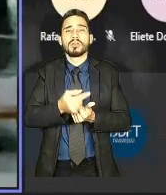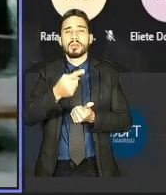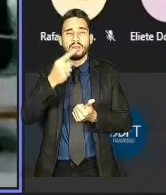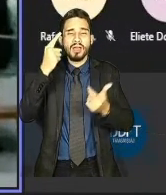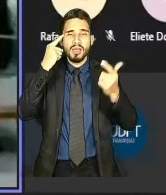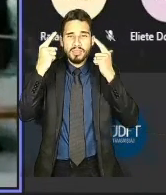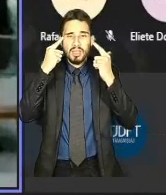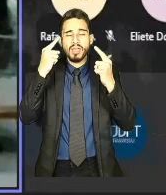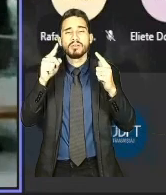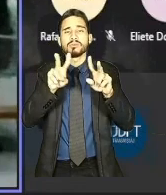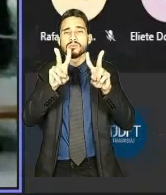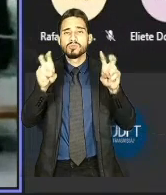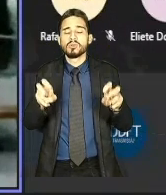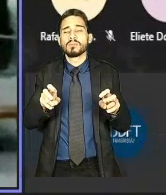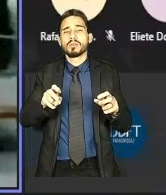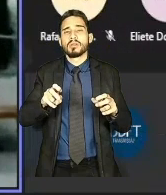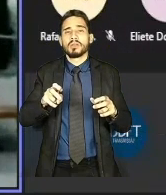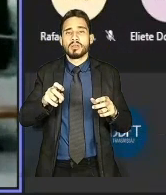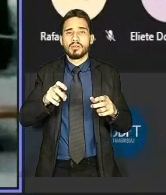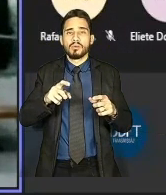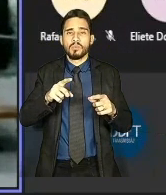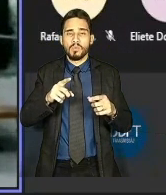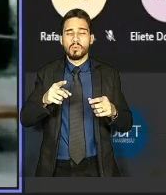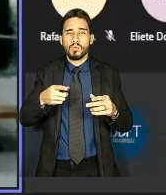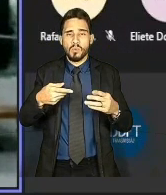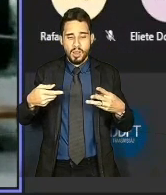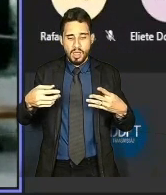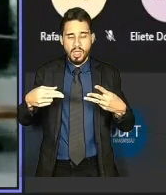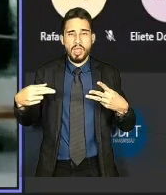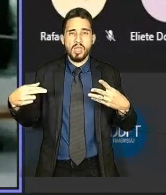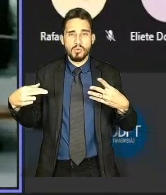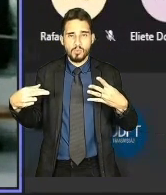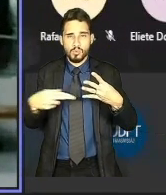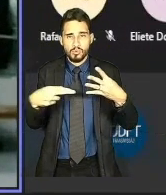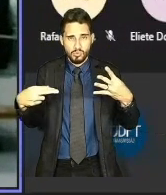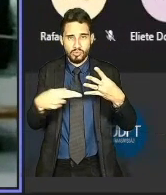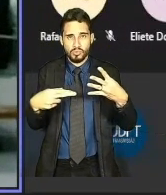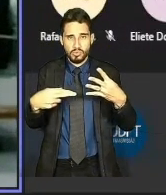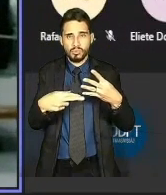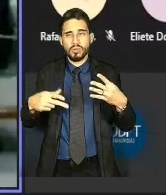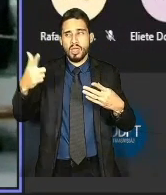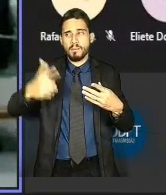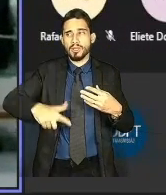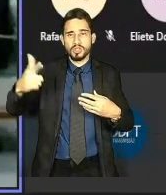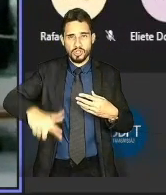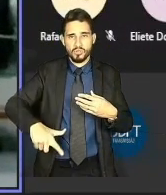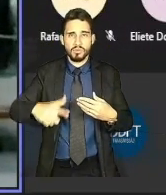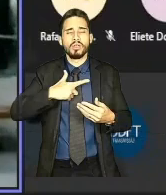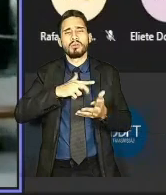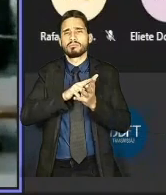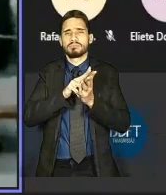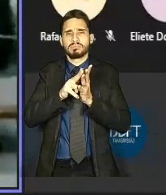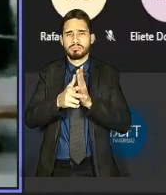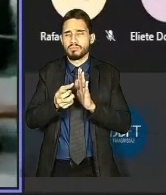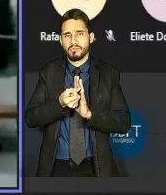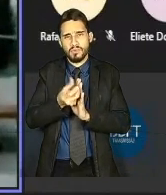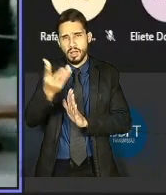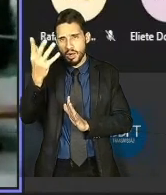tese fixada sobre a sistemática dos recursos repetitivos. Eu cito vários aqui. E, em conclusão,